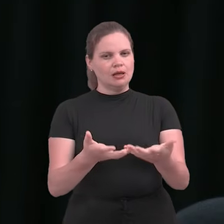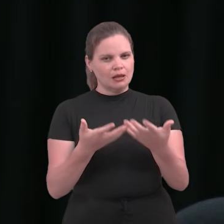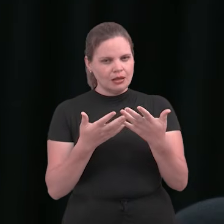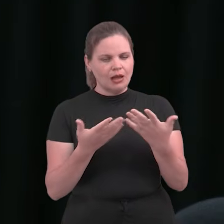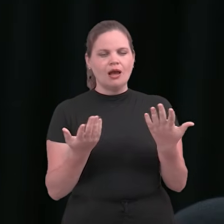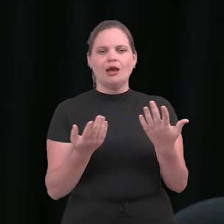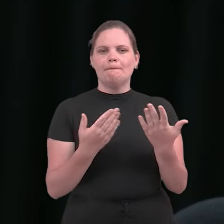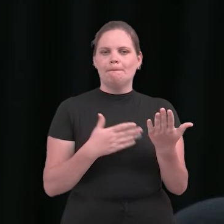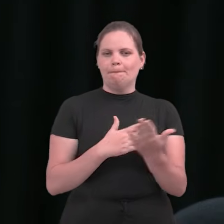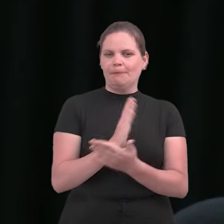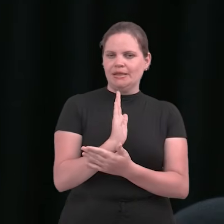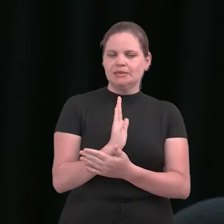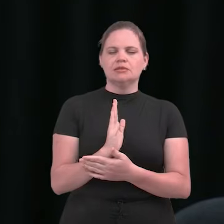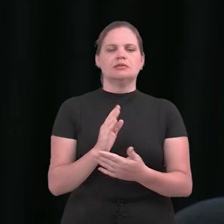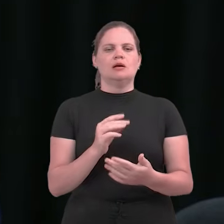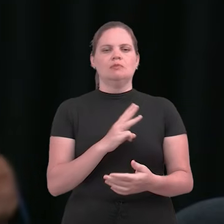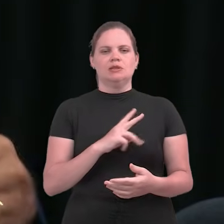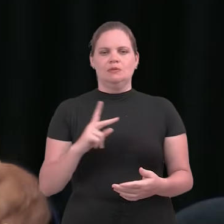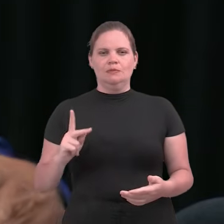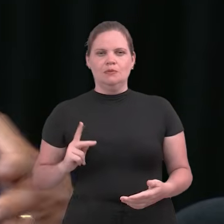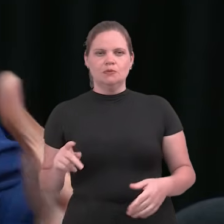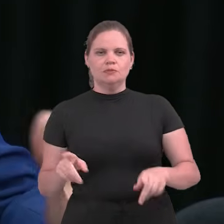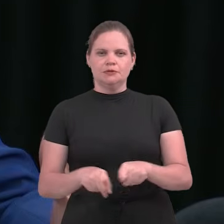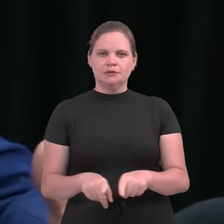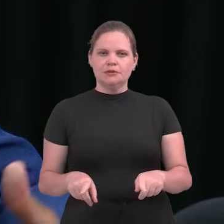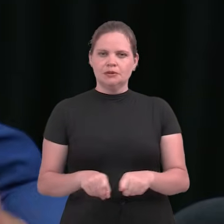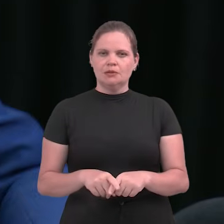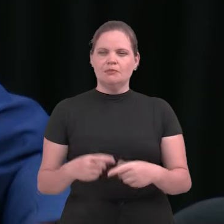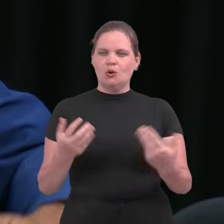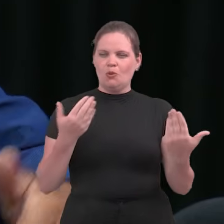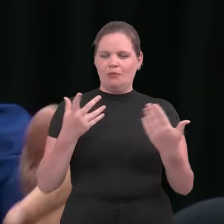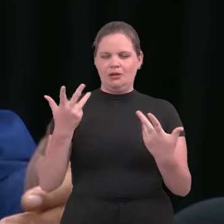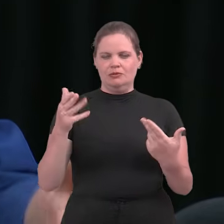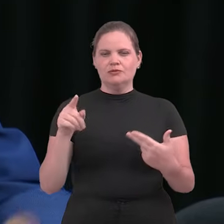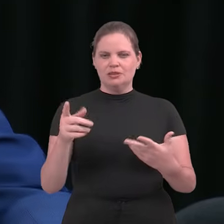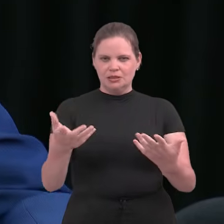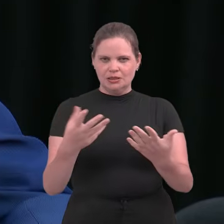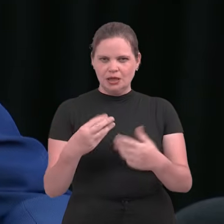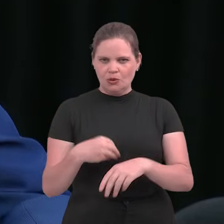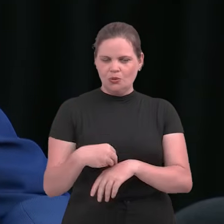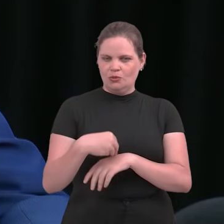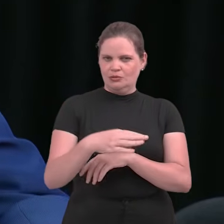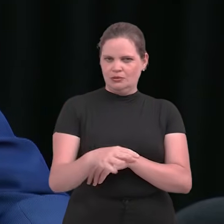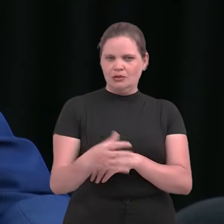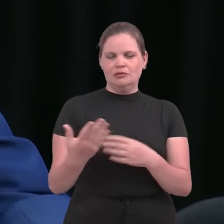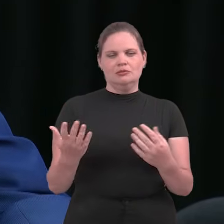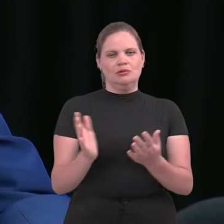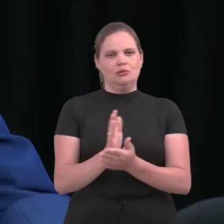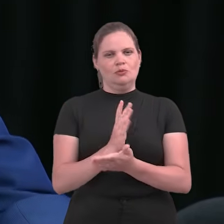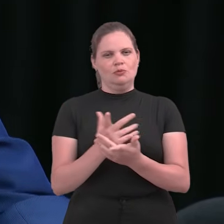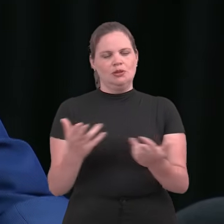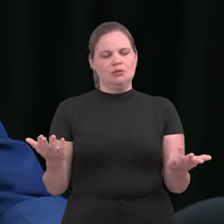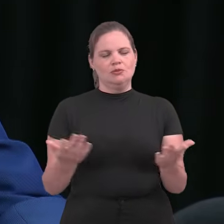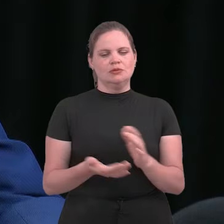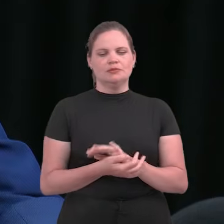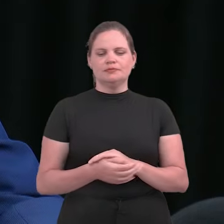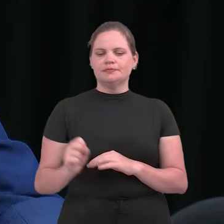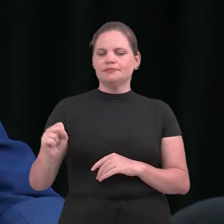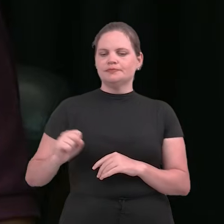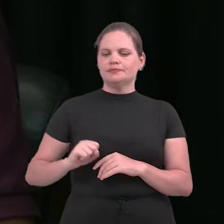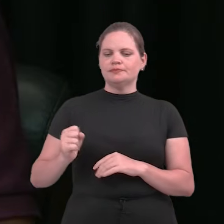esse caminho, comparado com a trajetória que você teve. Você queria compartilhar alguma coisa com os irmãos aqui?